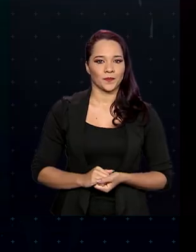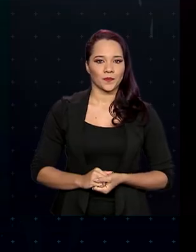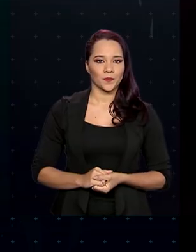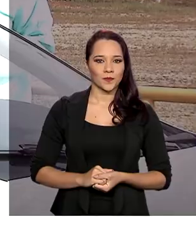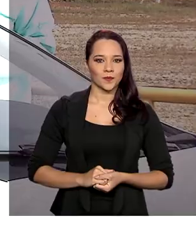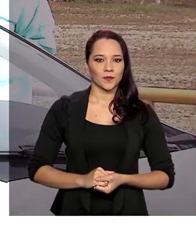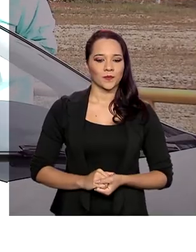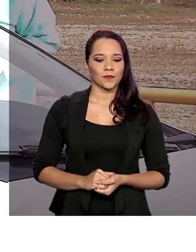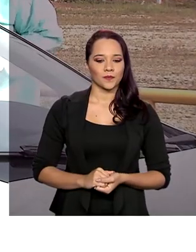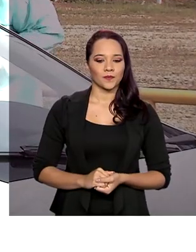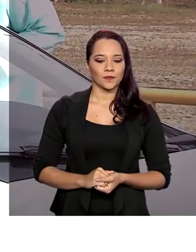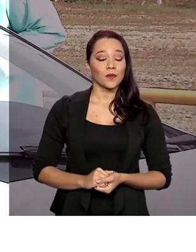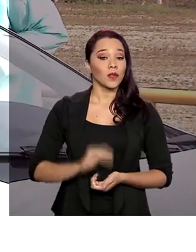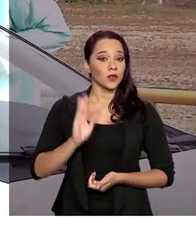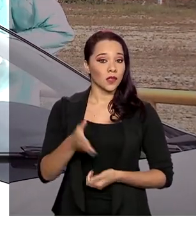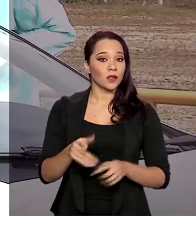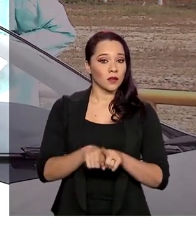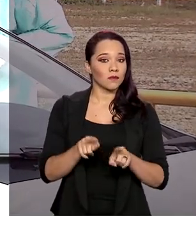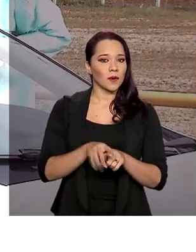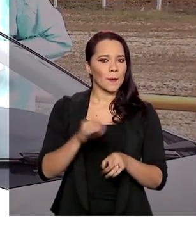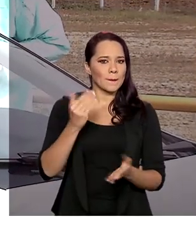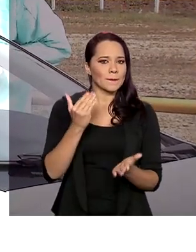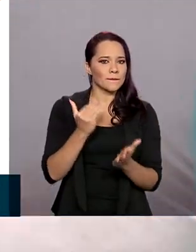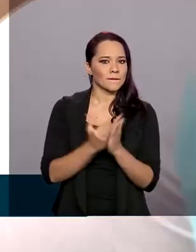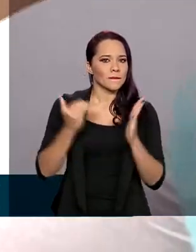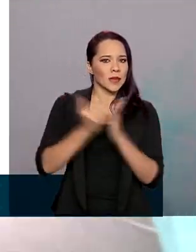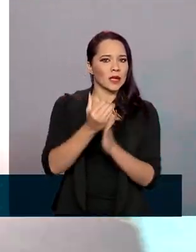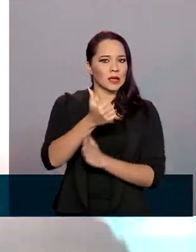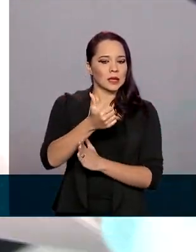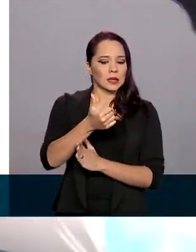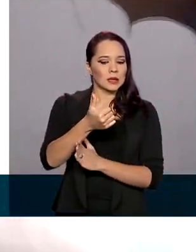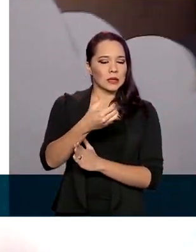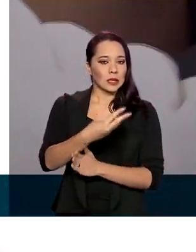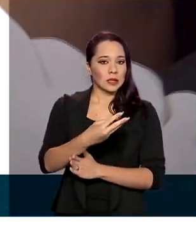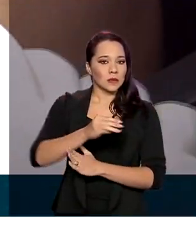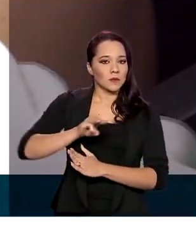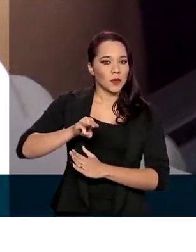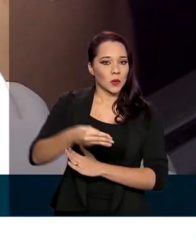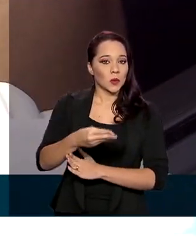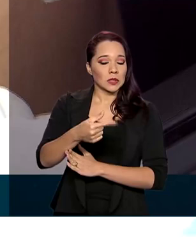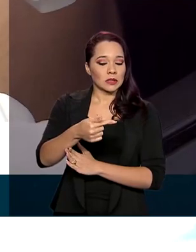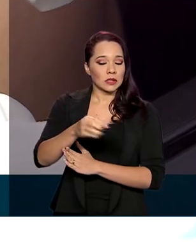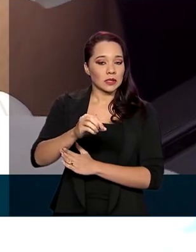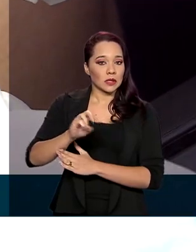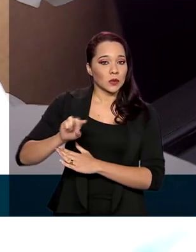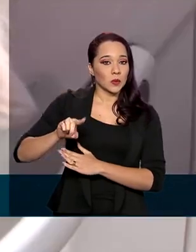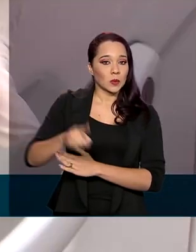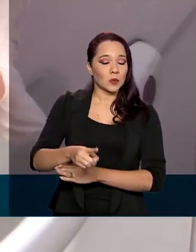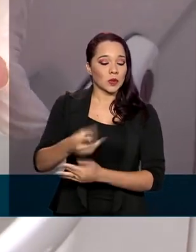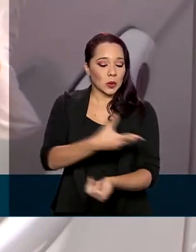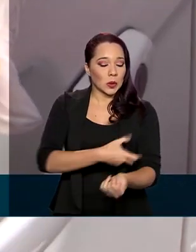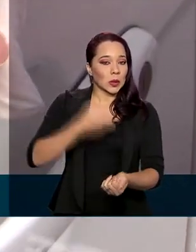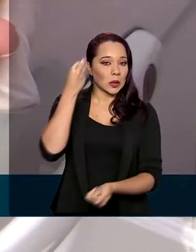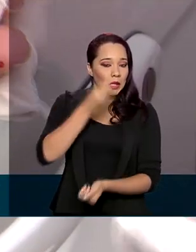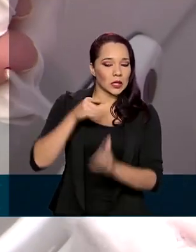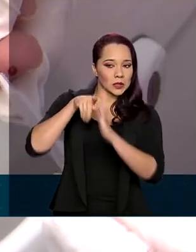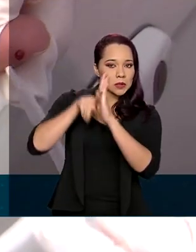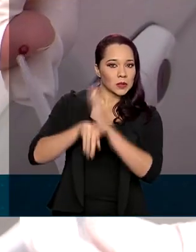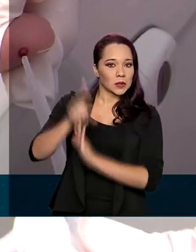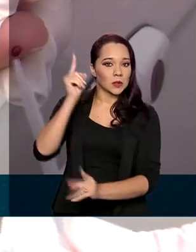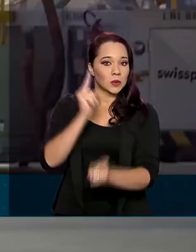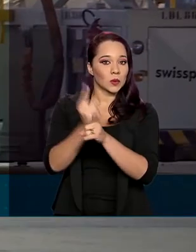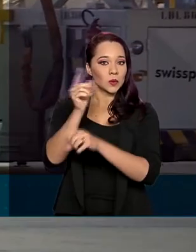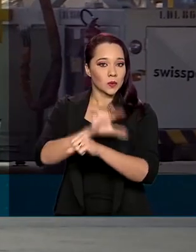-19. Foram realizados mais de 13 milhões e 700 mil testes de diagnóstico para Covid